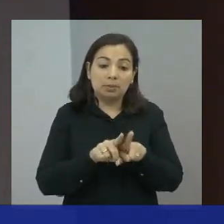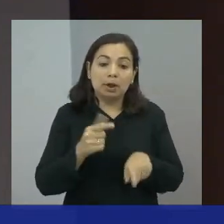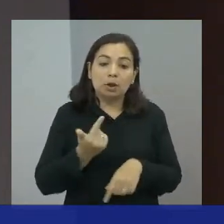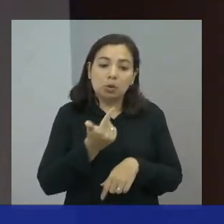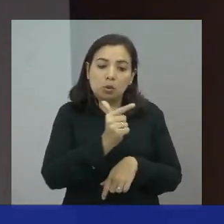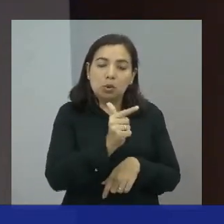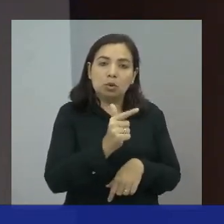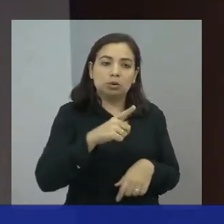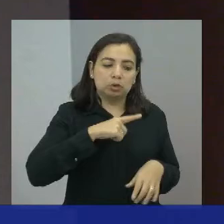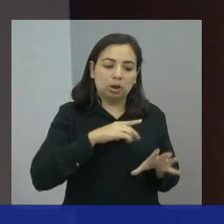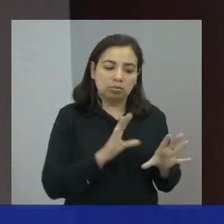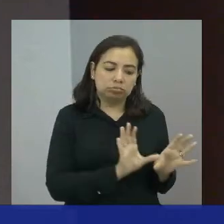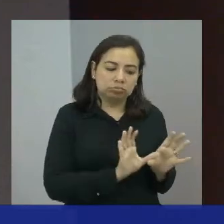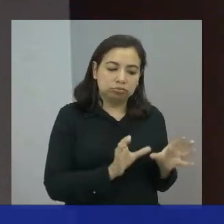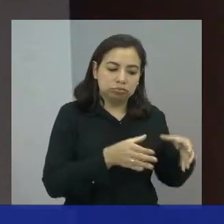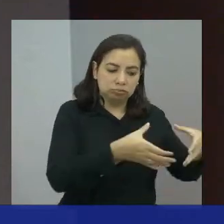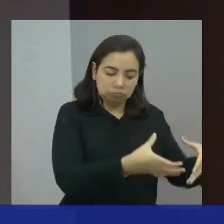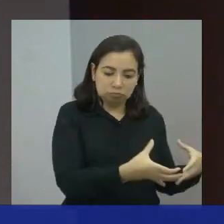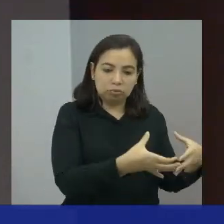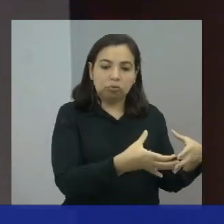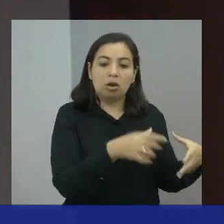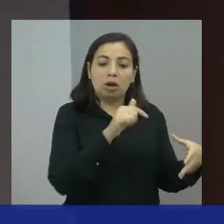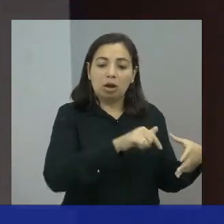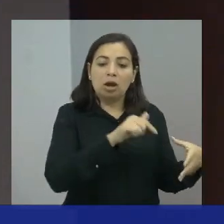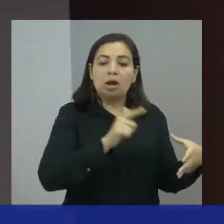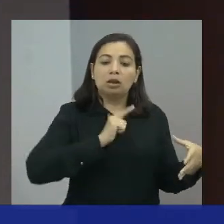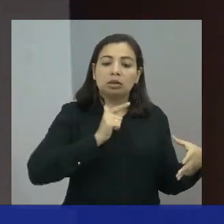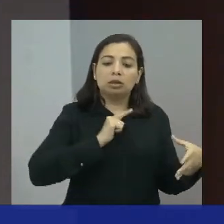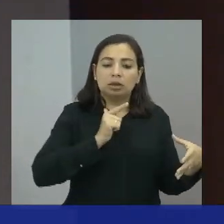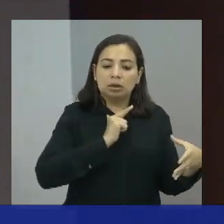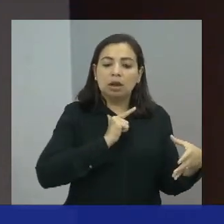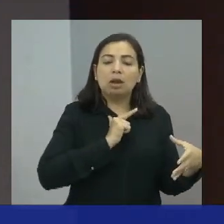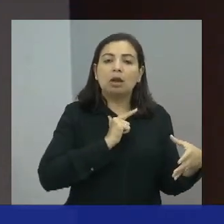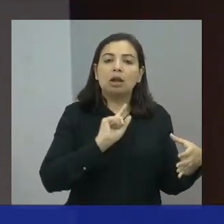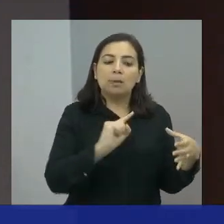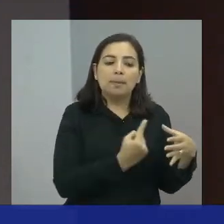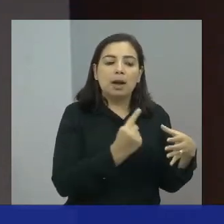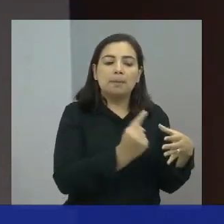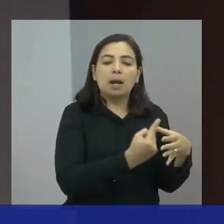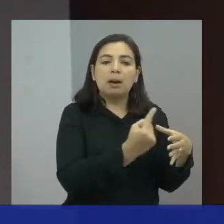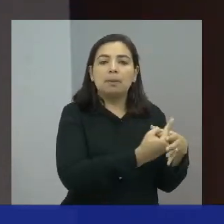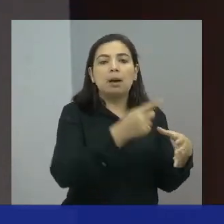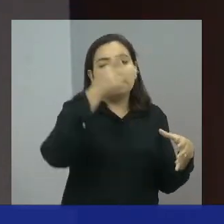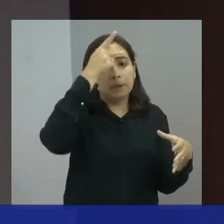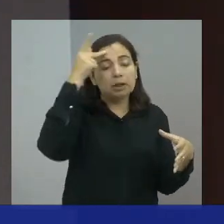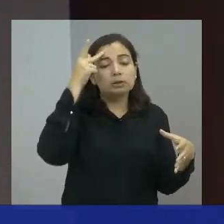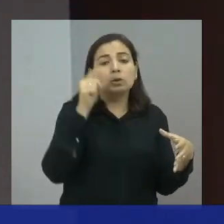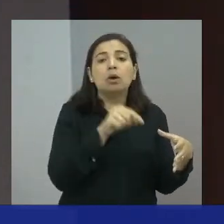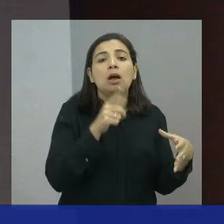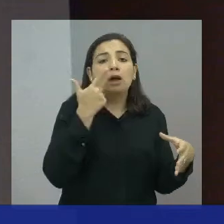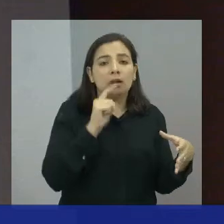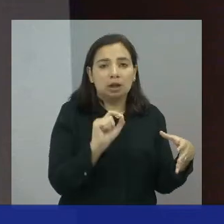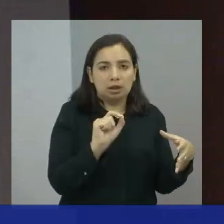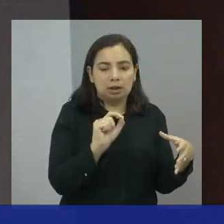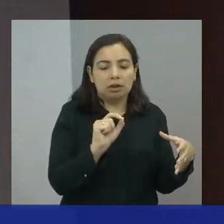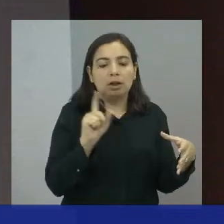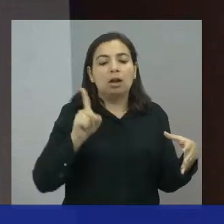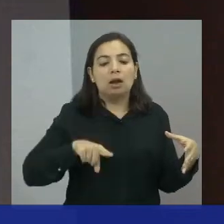um colegiado paritário, composto atualmente por integrantes